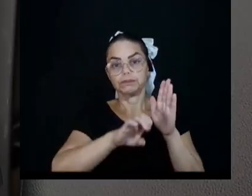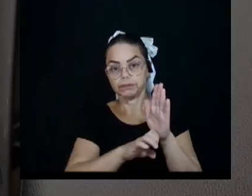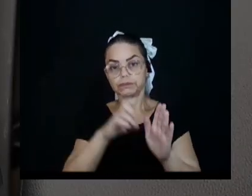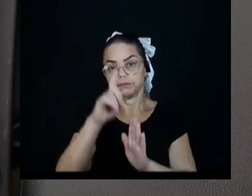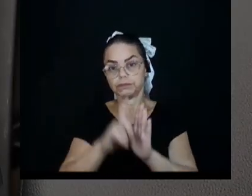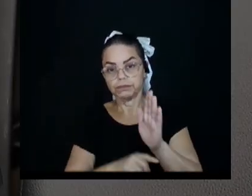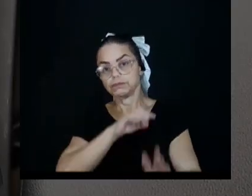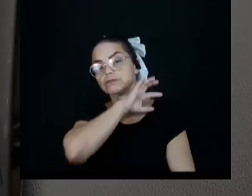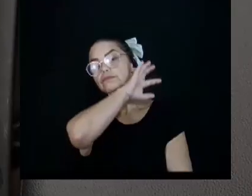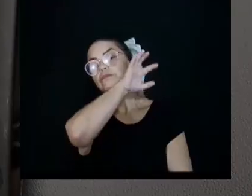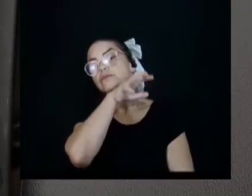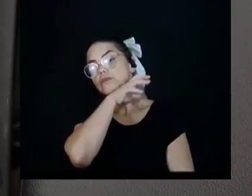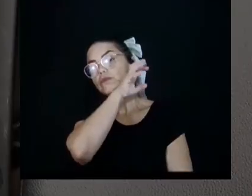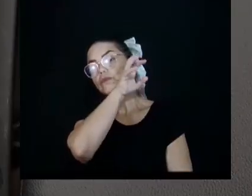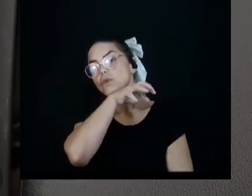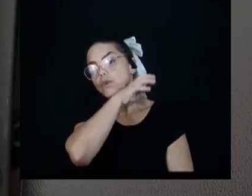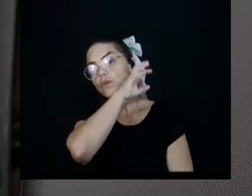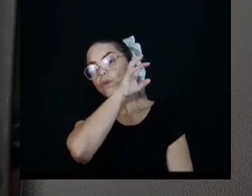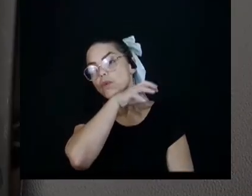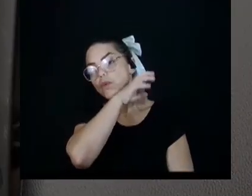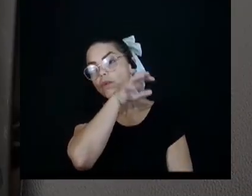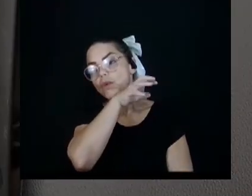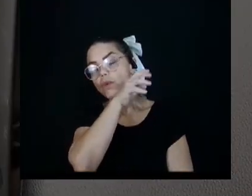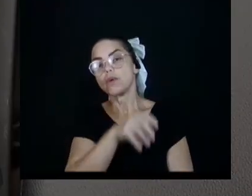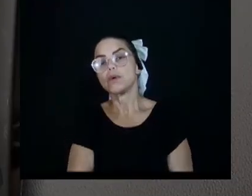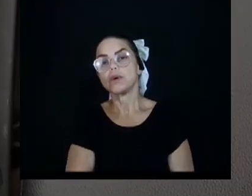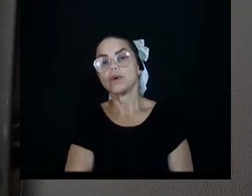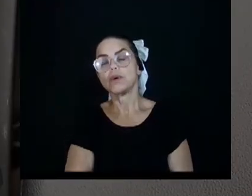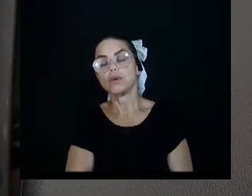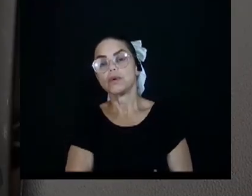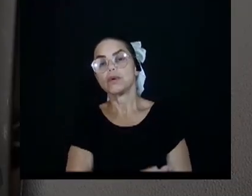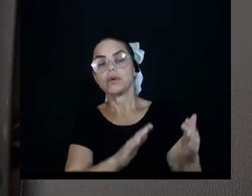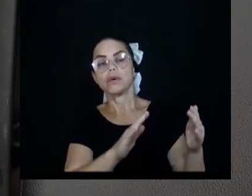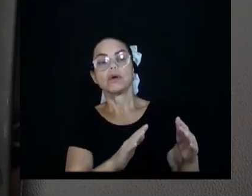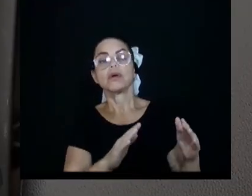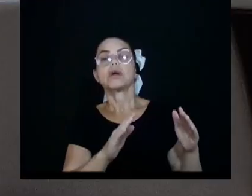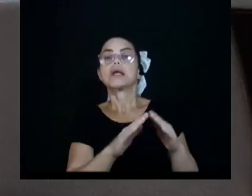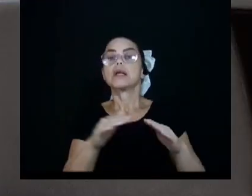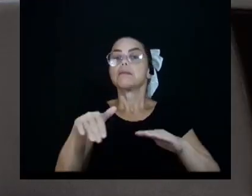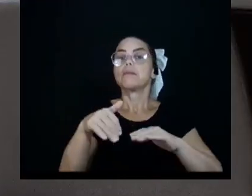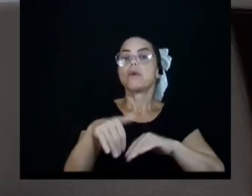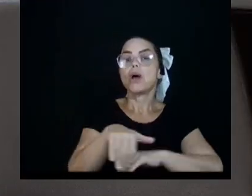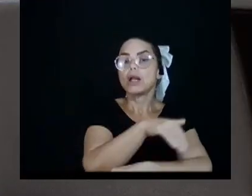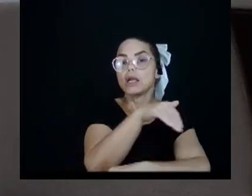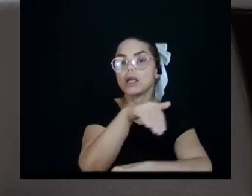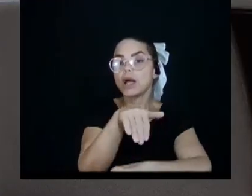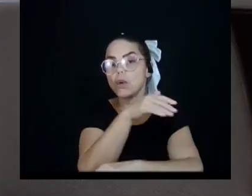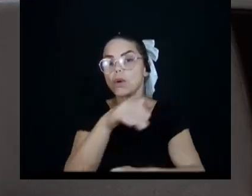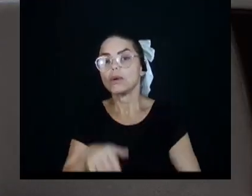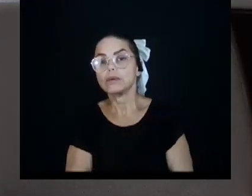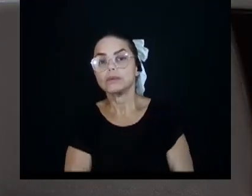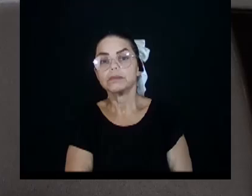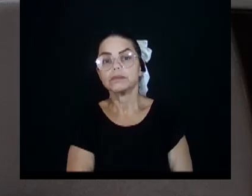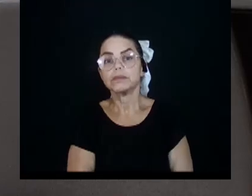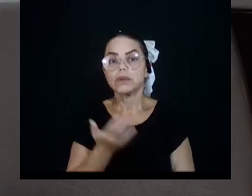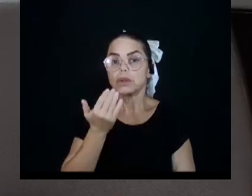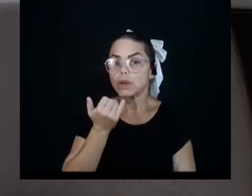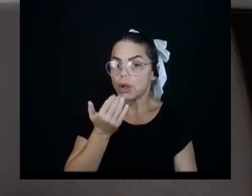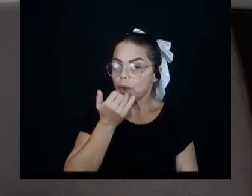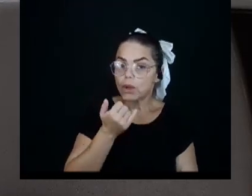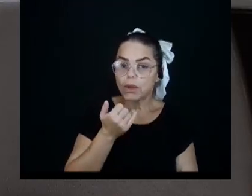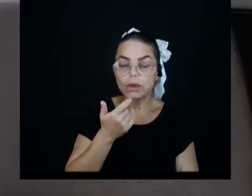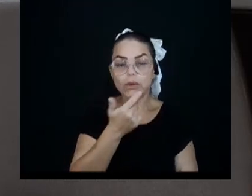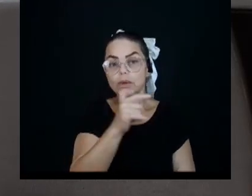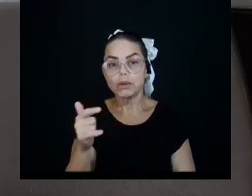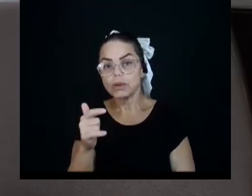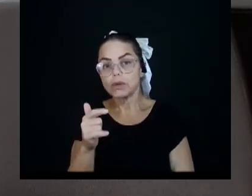Animais o animal comunitário. Quem é o animal comunitário? O animal comunitário é aquele que não tem um tutor